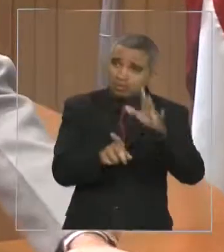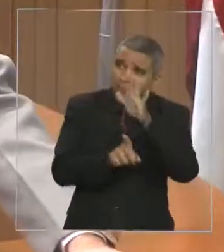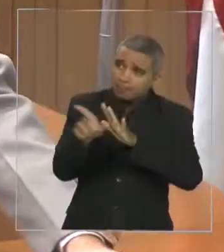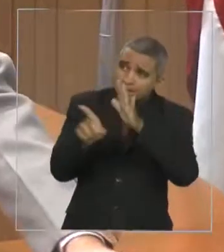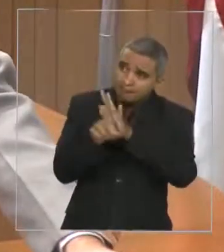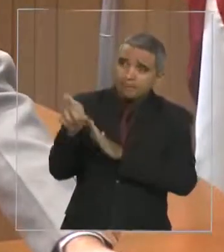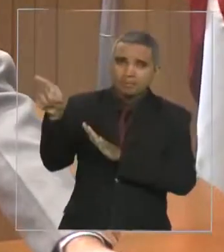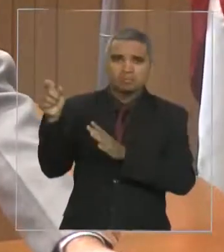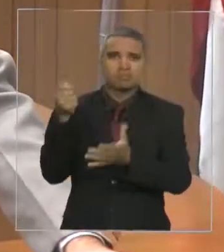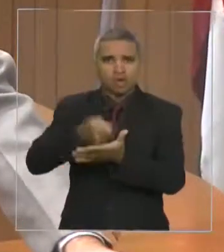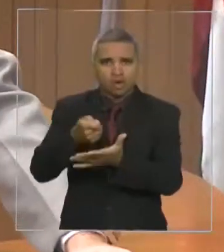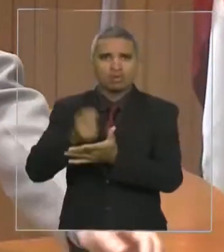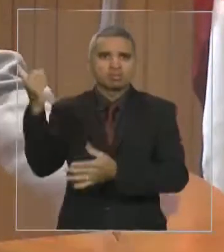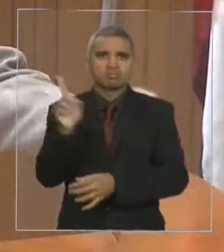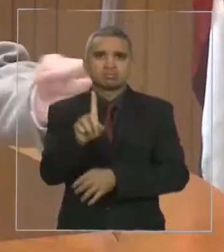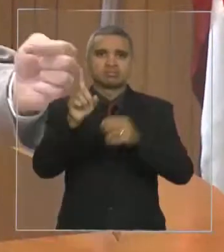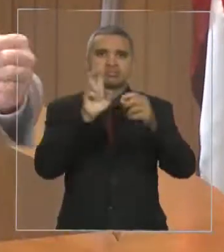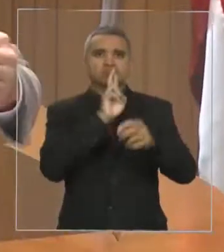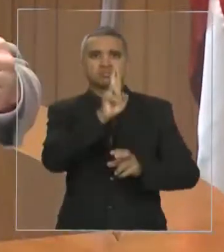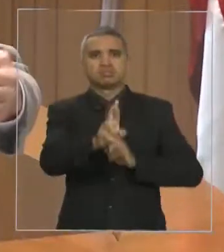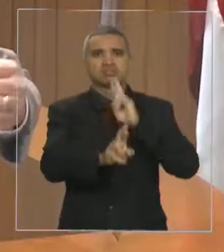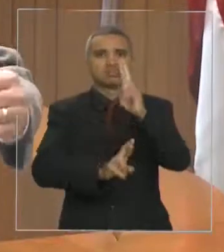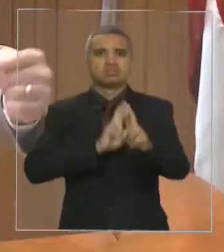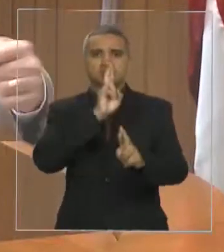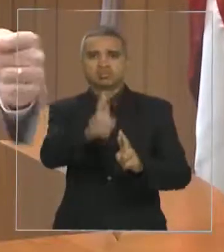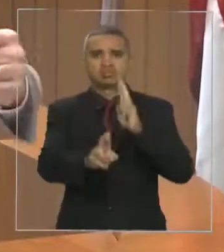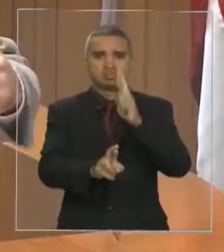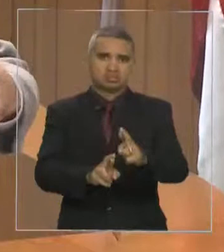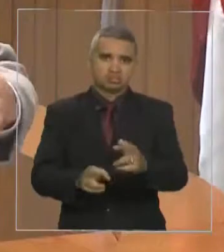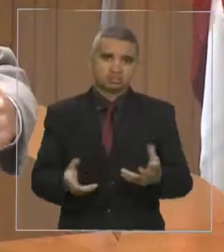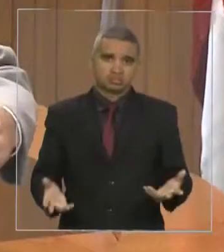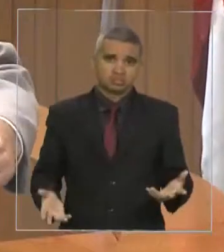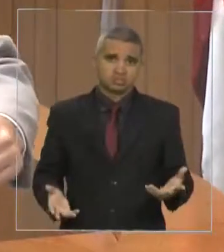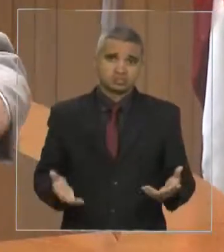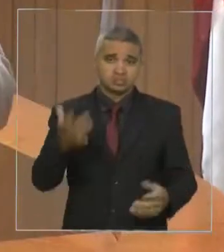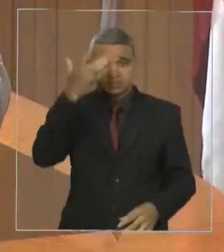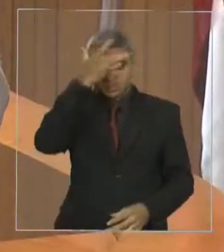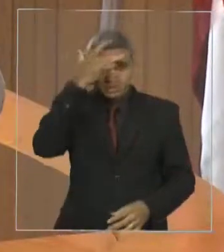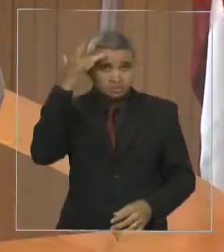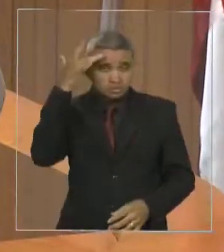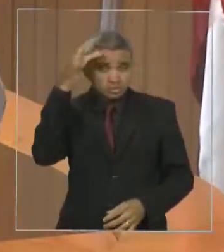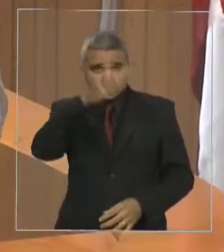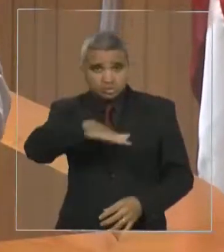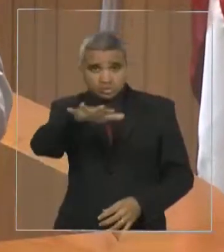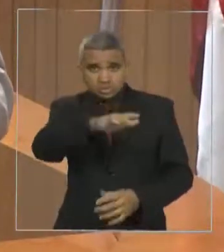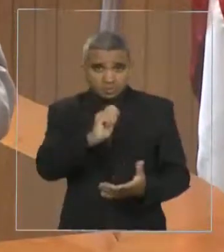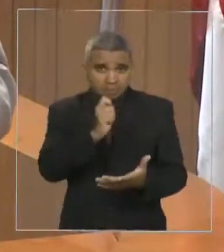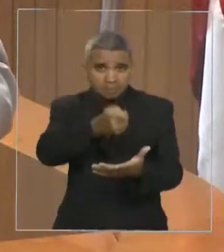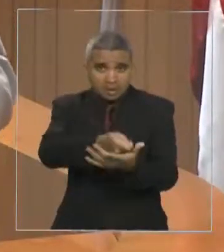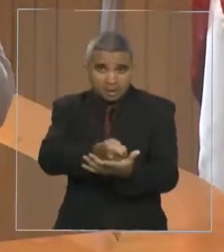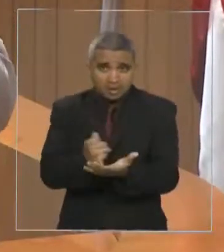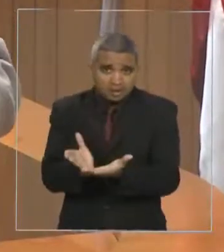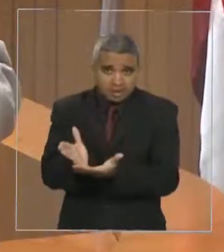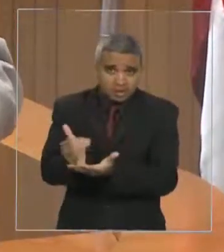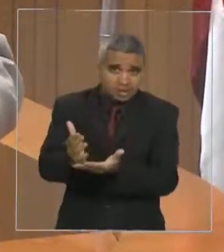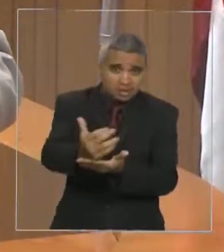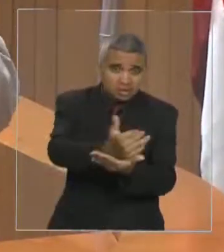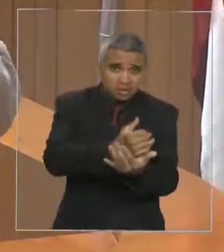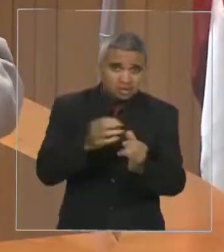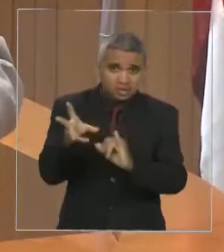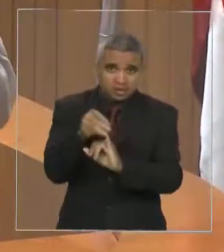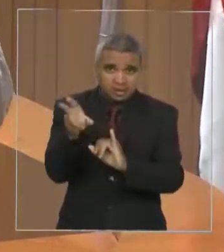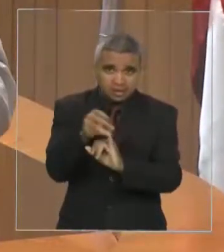com isso? Aquelas pessoas que pagam seus impostos têm todo o direito de ter